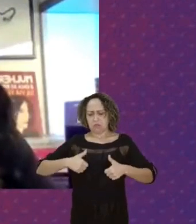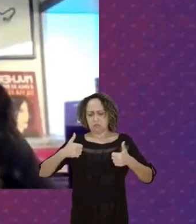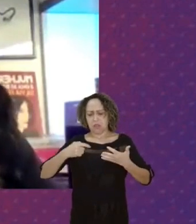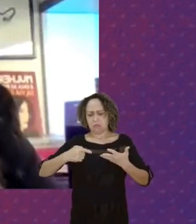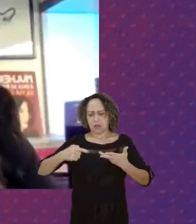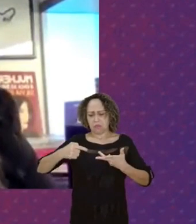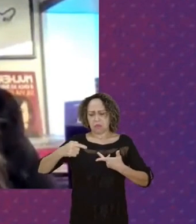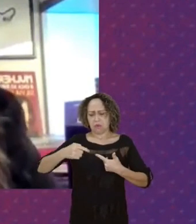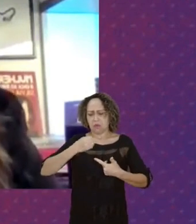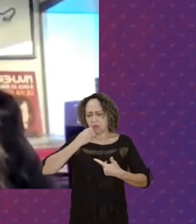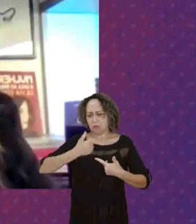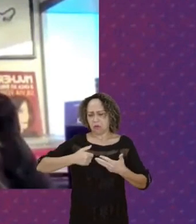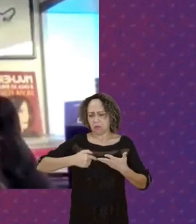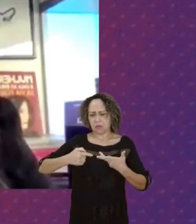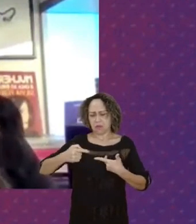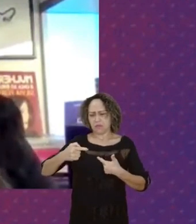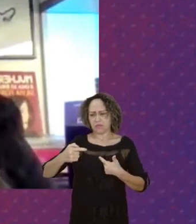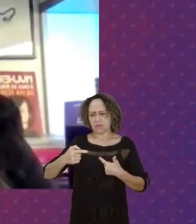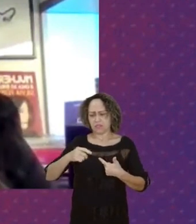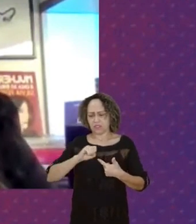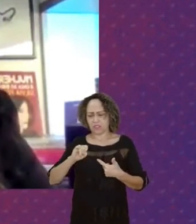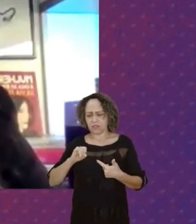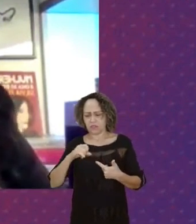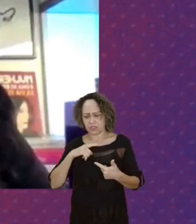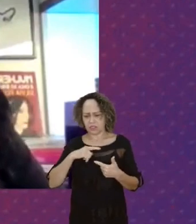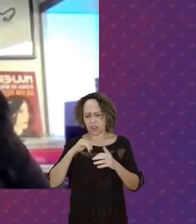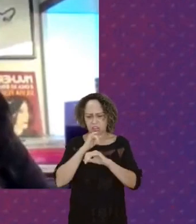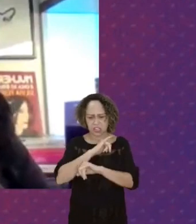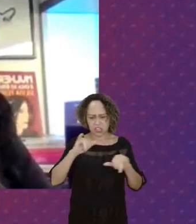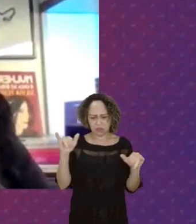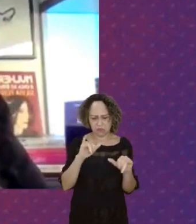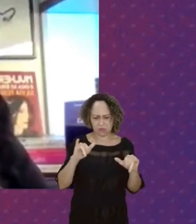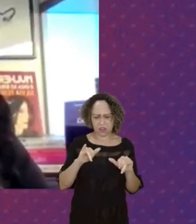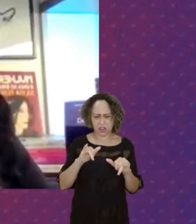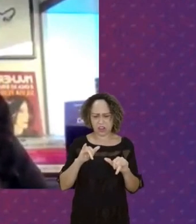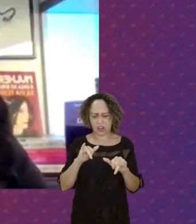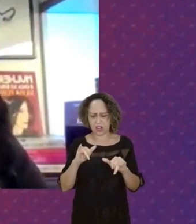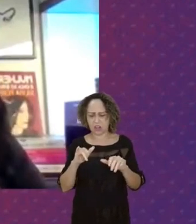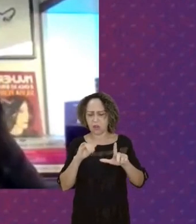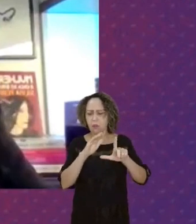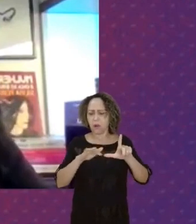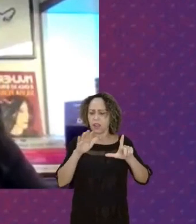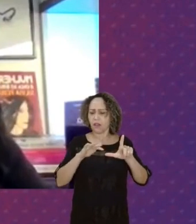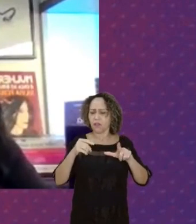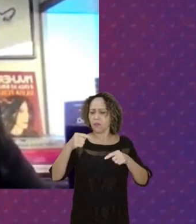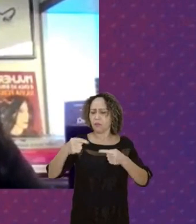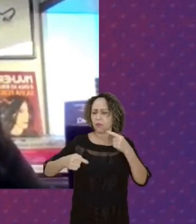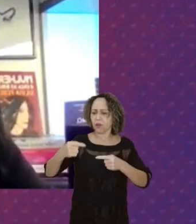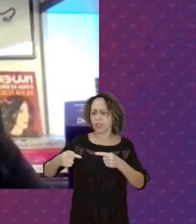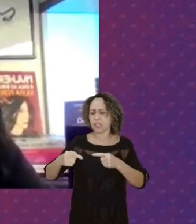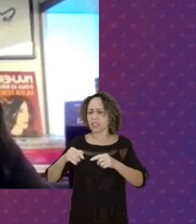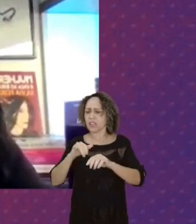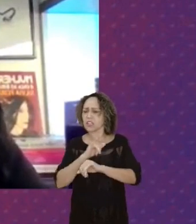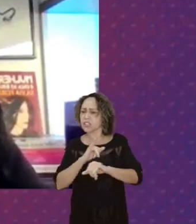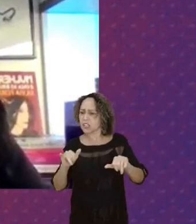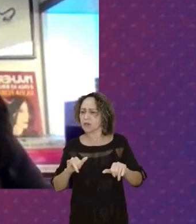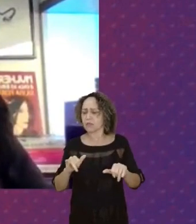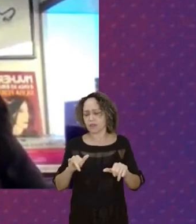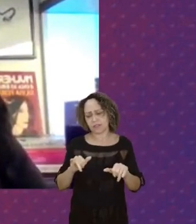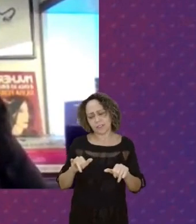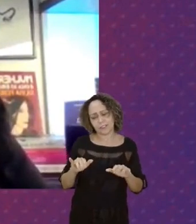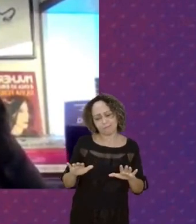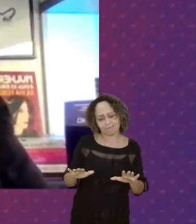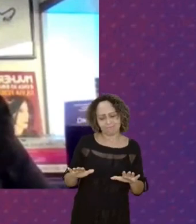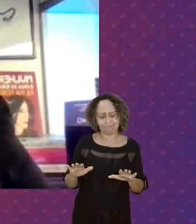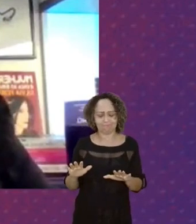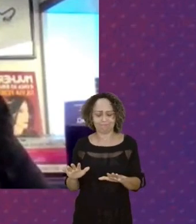de um mandato de representação, se você estiver, de alguma forma, divulgando plataformas políticas de campanha ou de planos de governo, você vai ter alguns